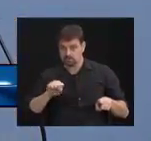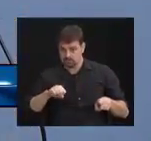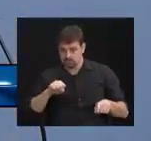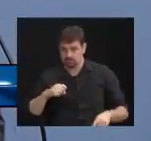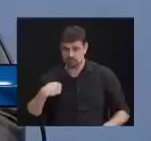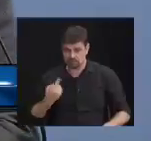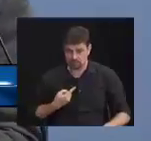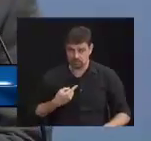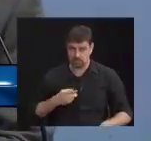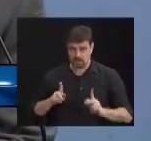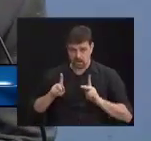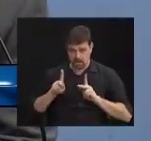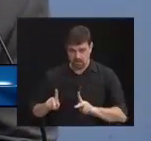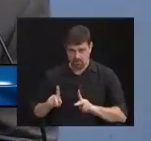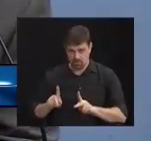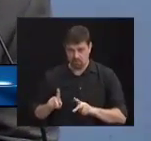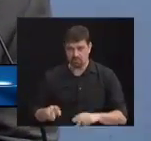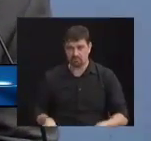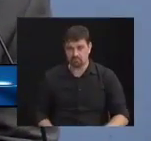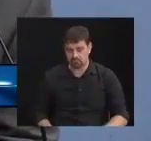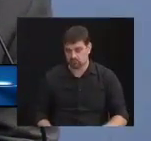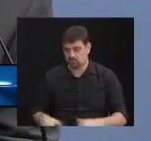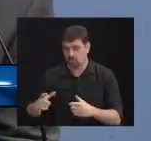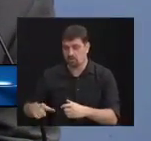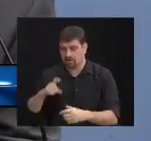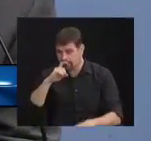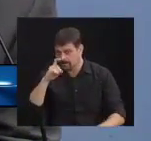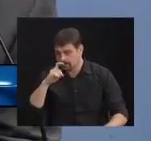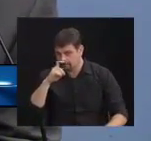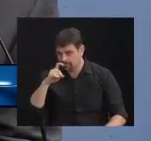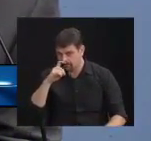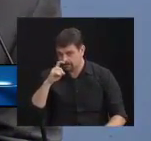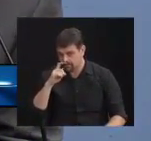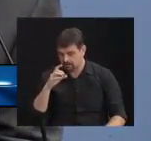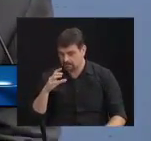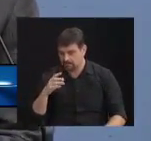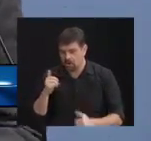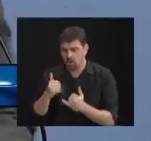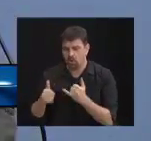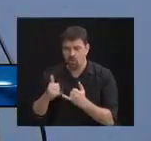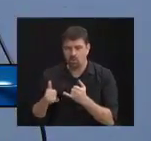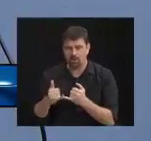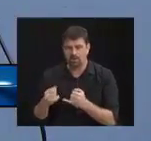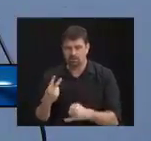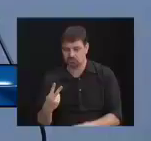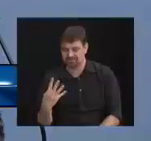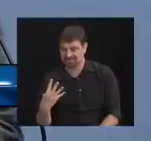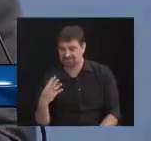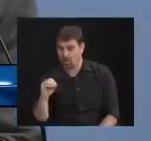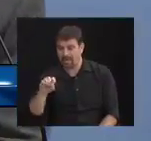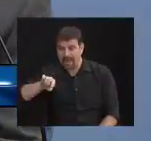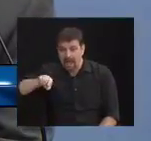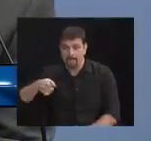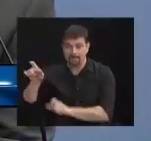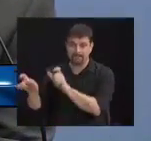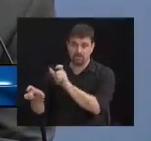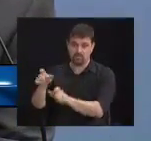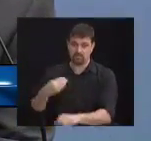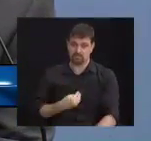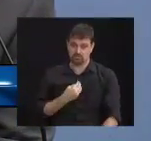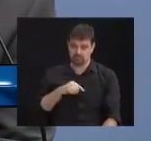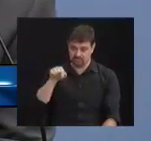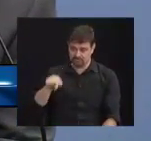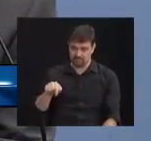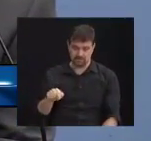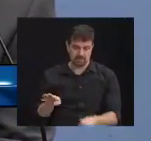população lá do Ouro Verde, que são quase 235, 240 mil habitantes, tem uma população lá